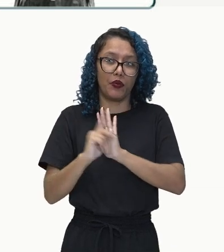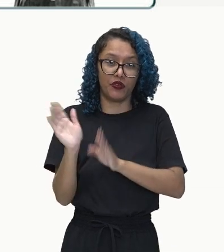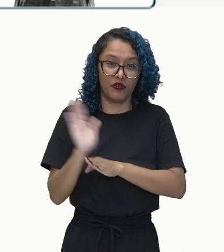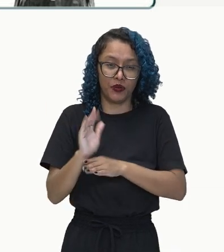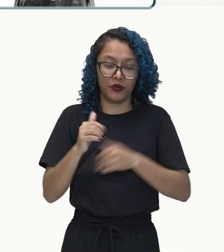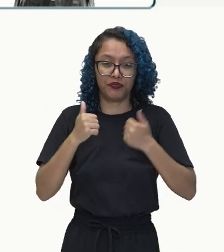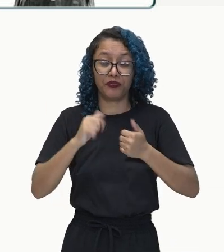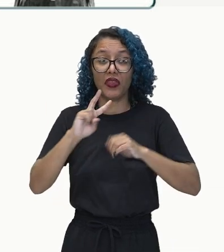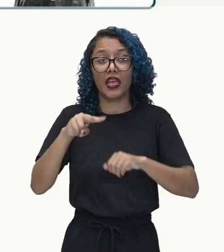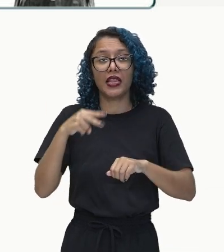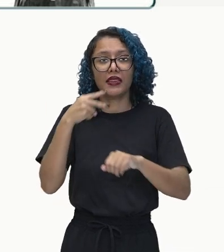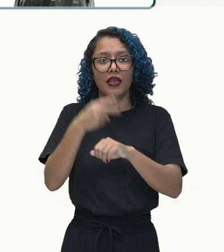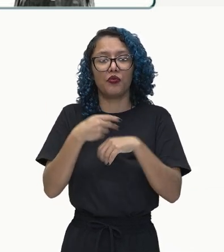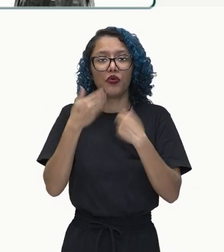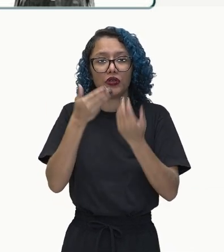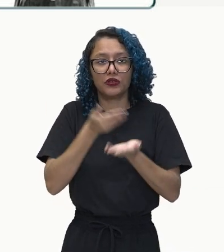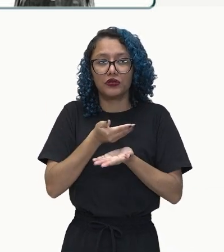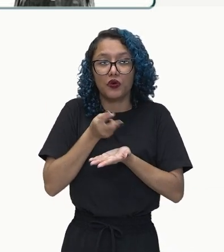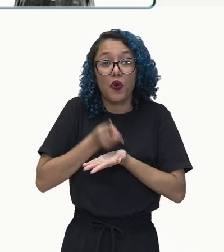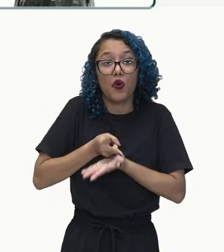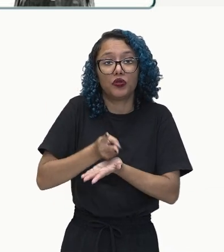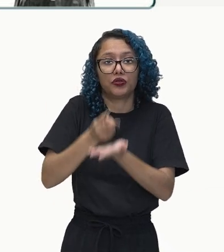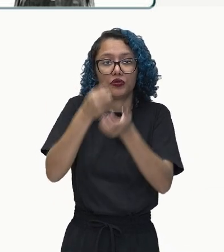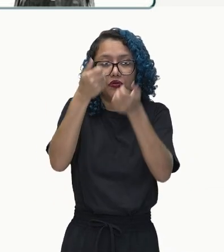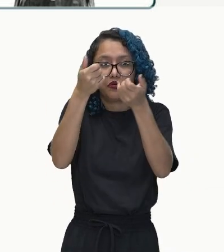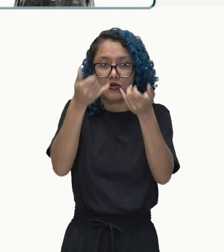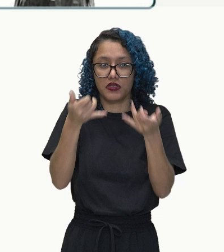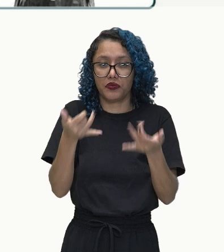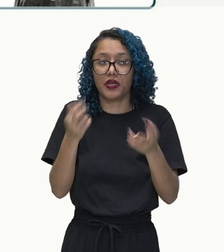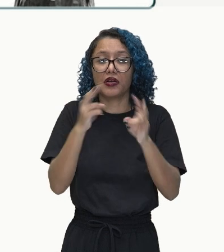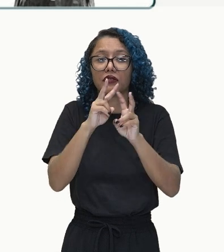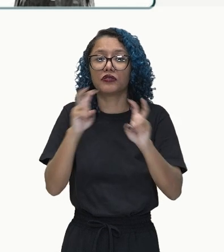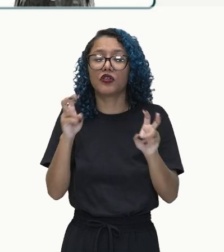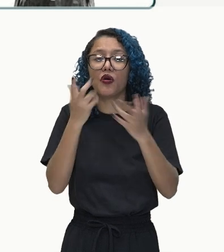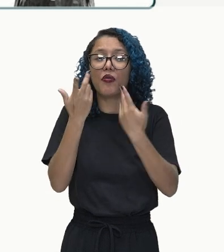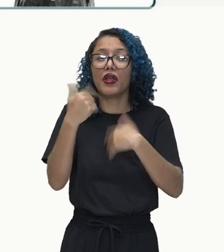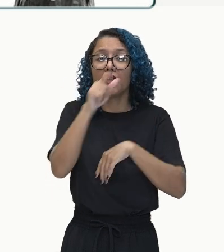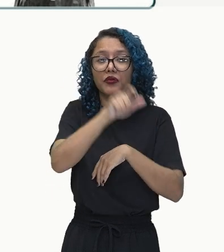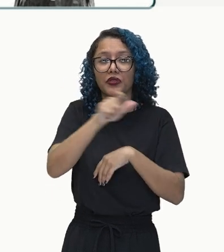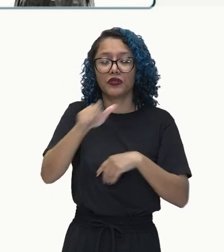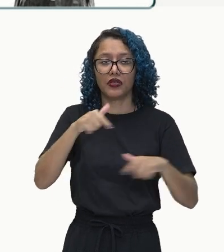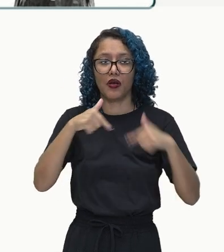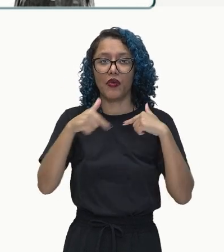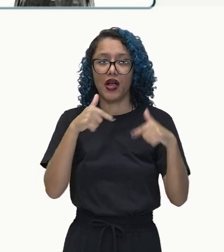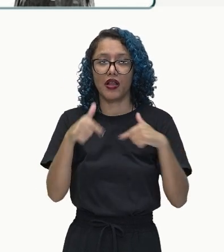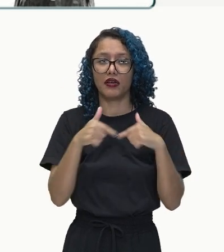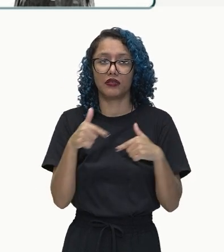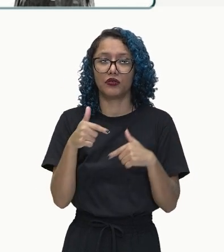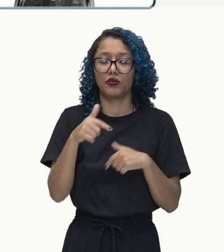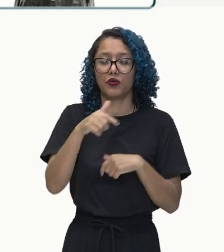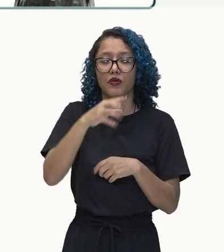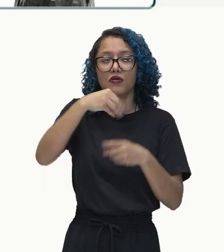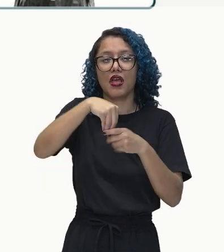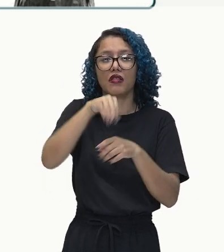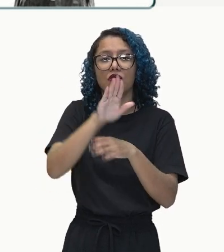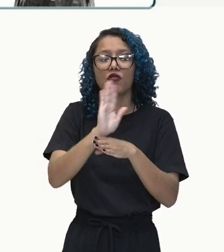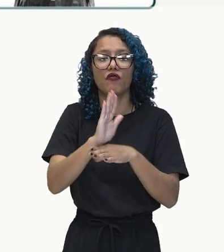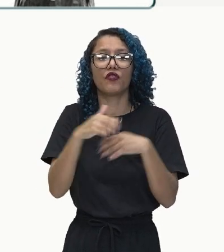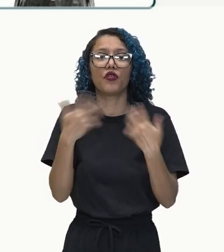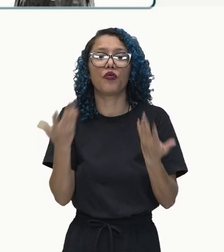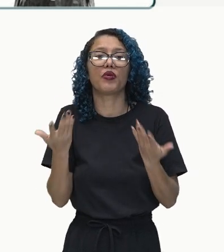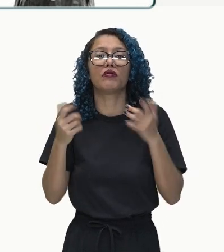vai apresentar quem está trabalhando nesse filme, os atores. Isso é de